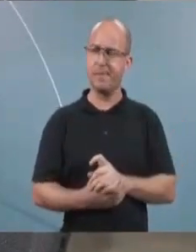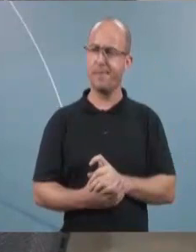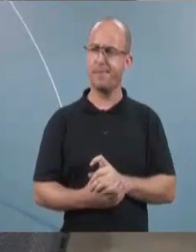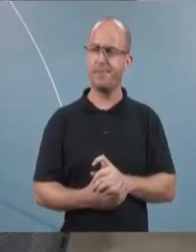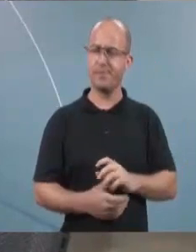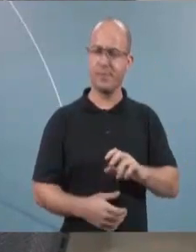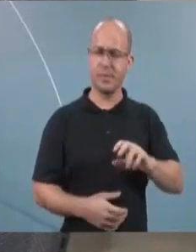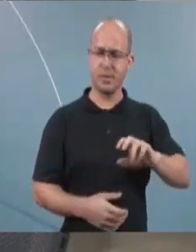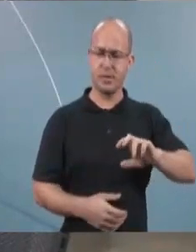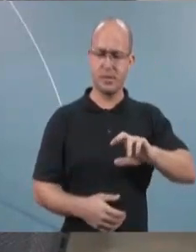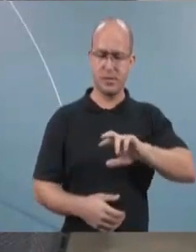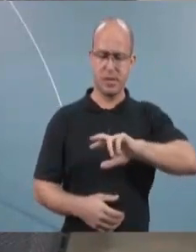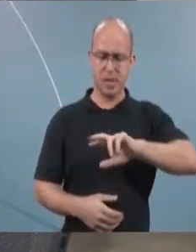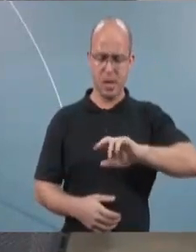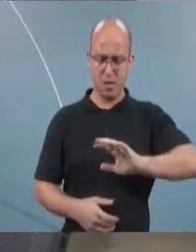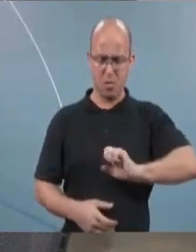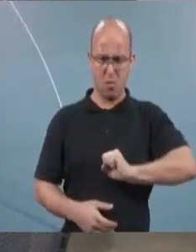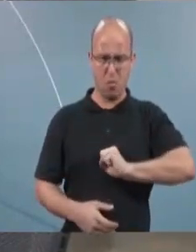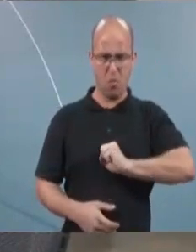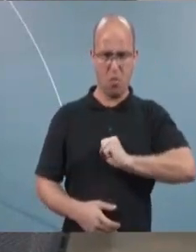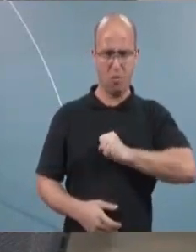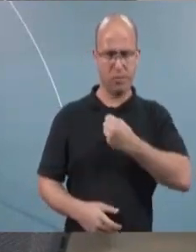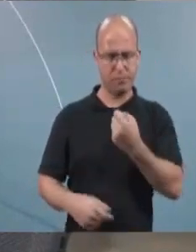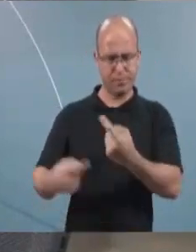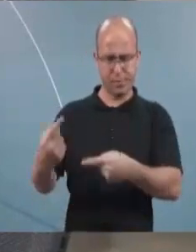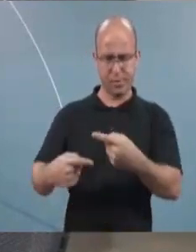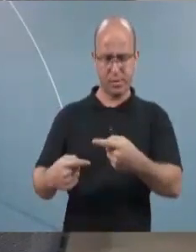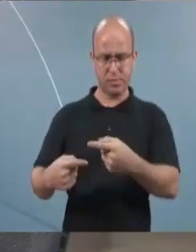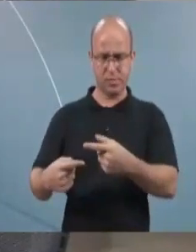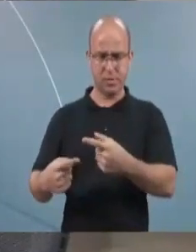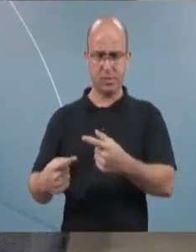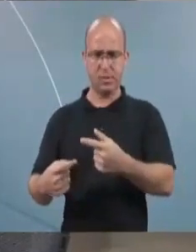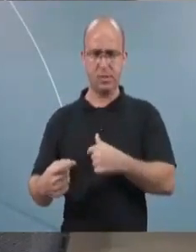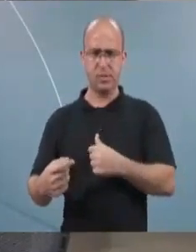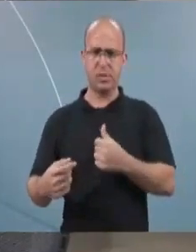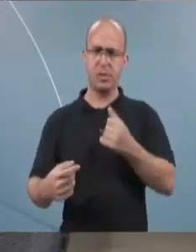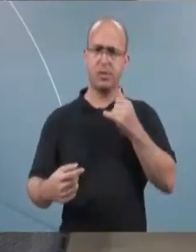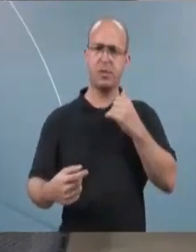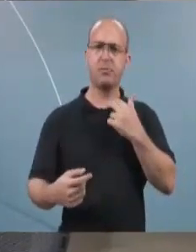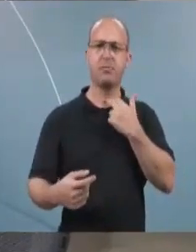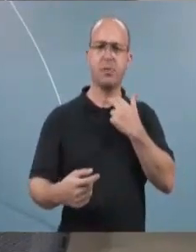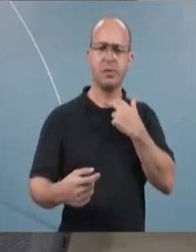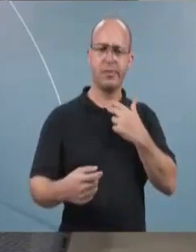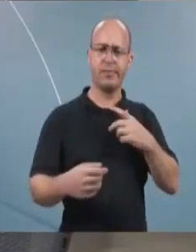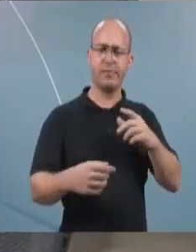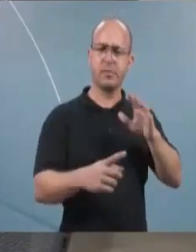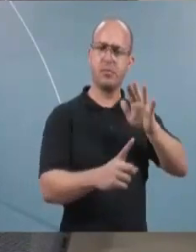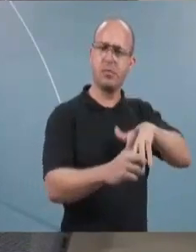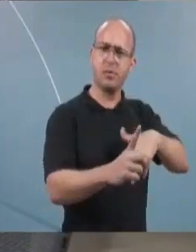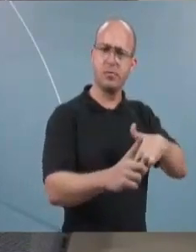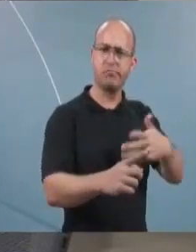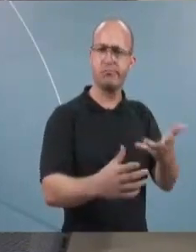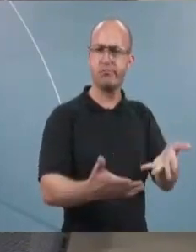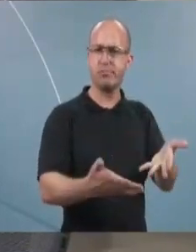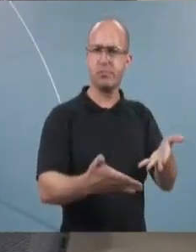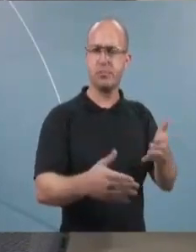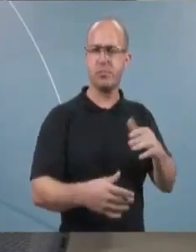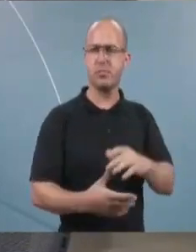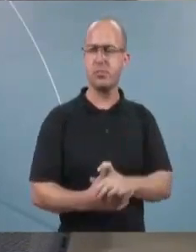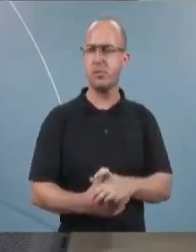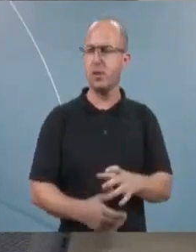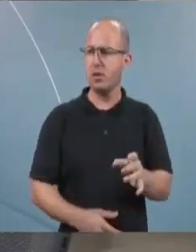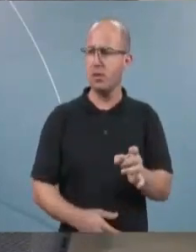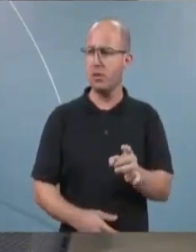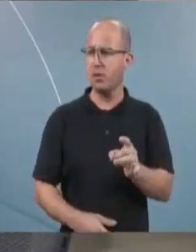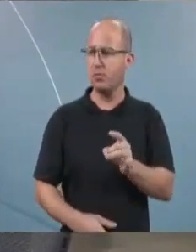o ódio na política de impedir uma homenagem ao MST aqui nessa casa estão com medo